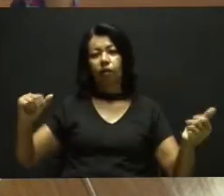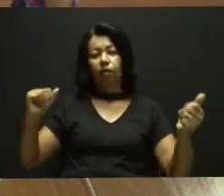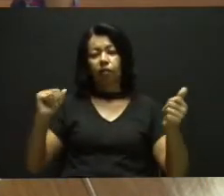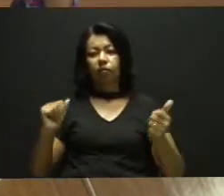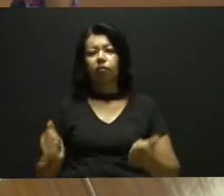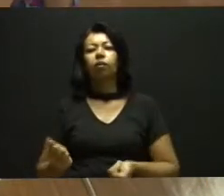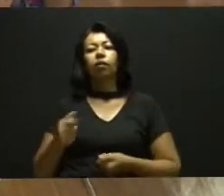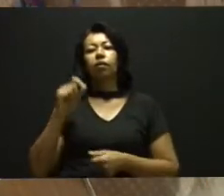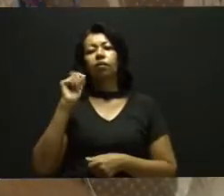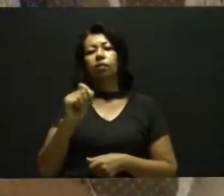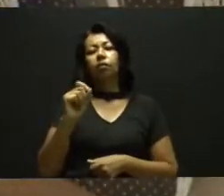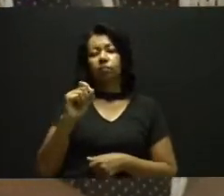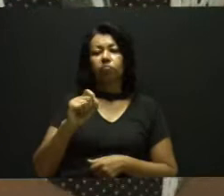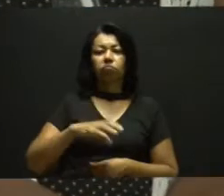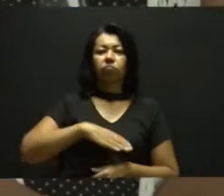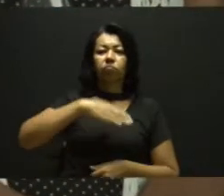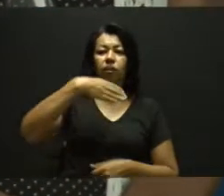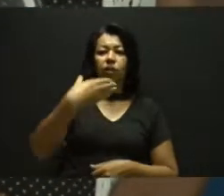quem